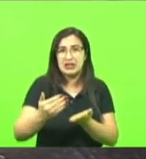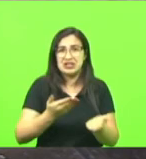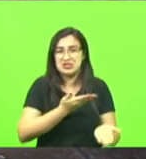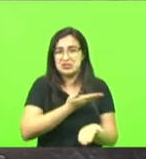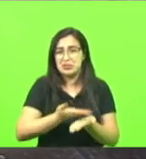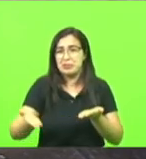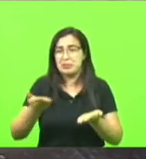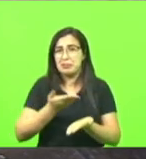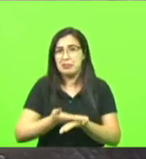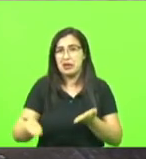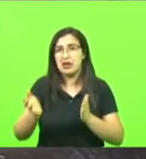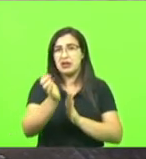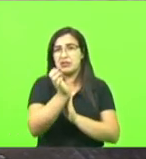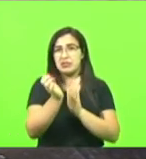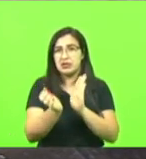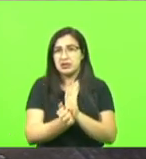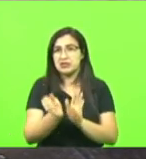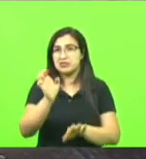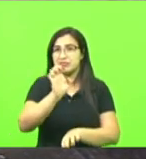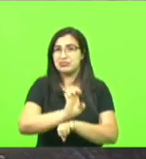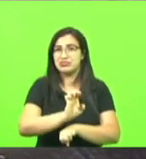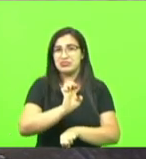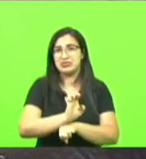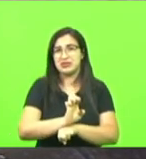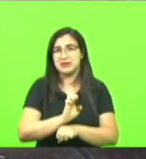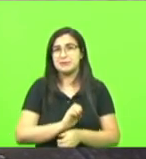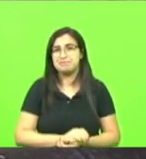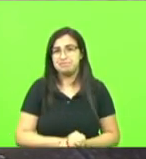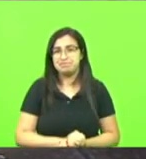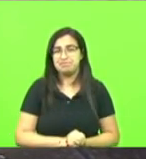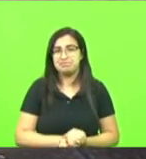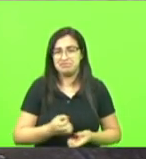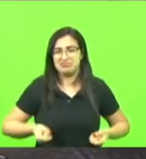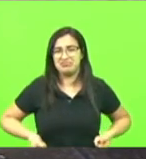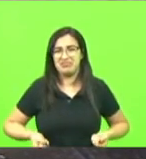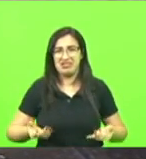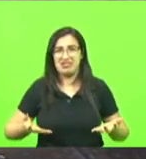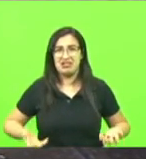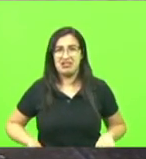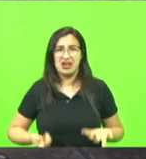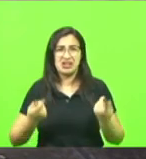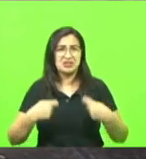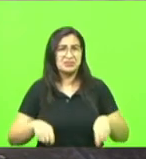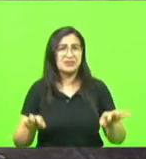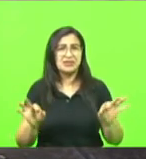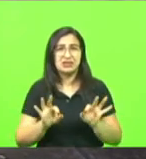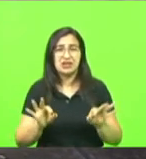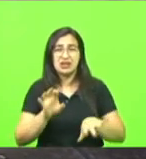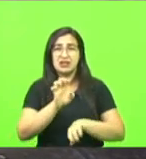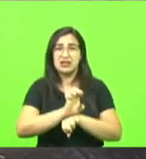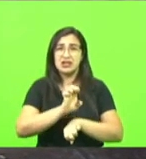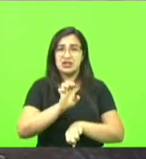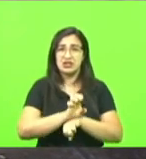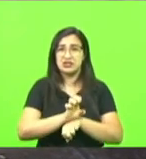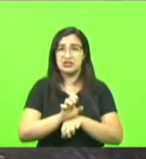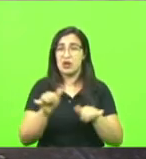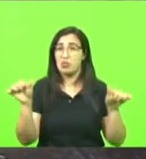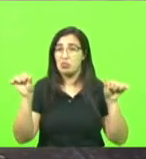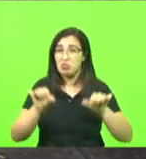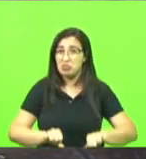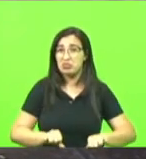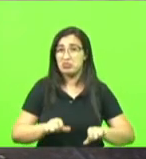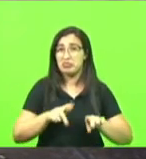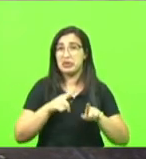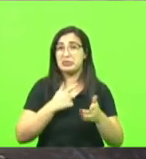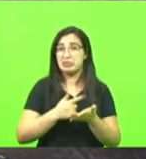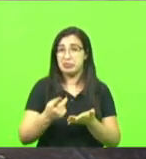na burocracia estatal, em gastos desnecessários, em estatais deficitárias, e tudo aquilo